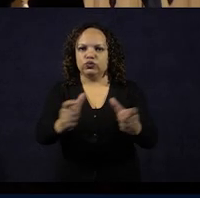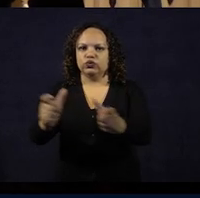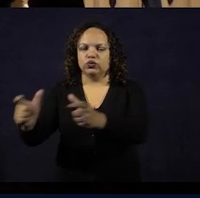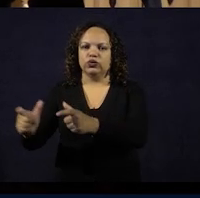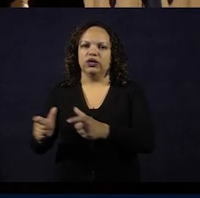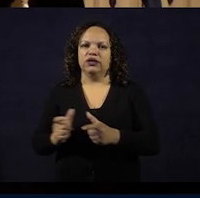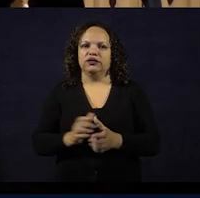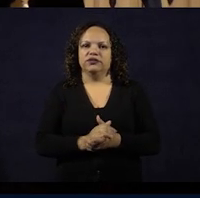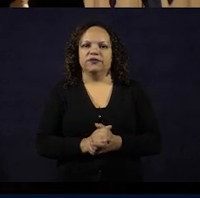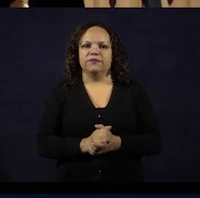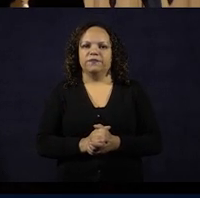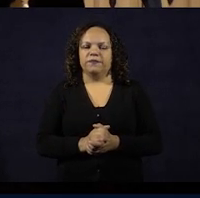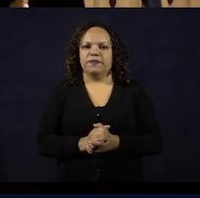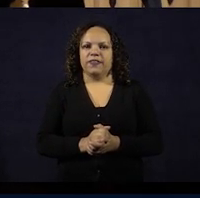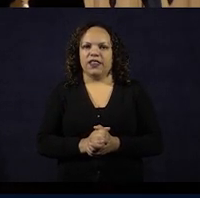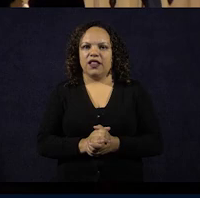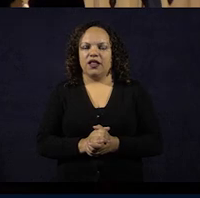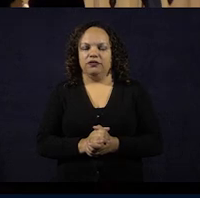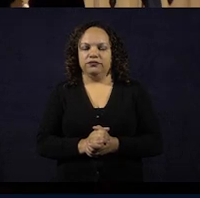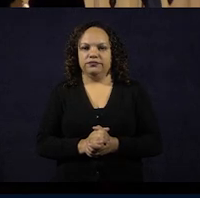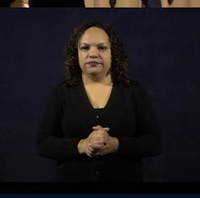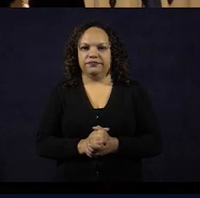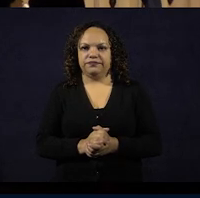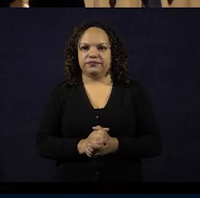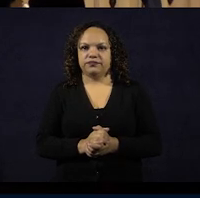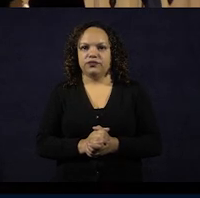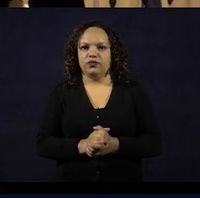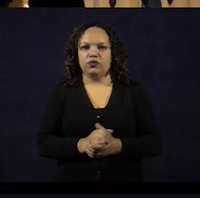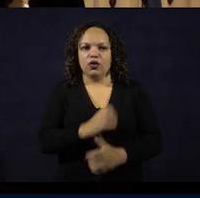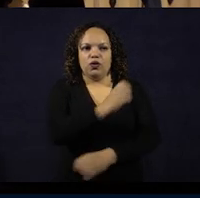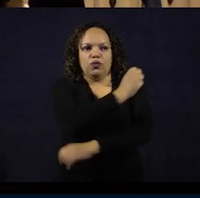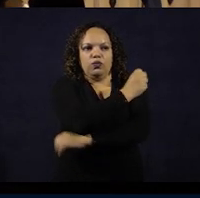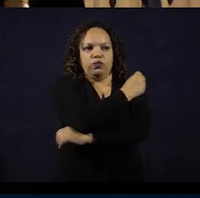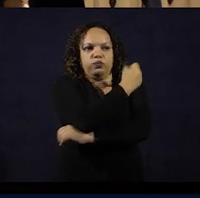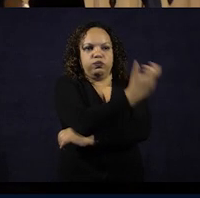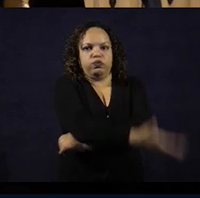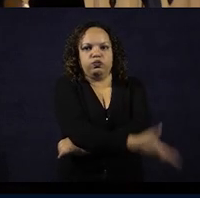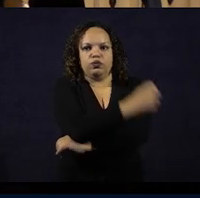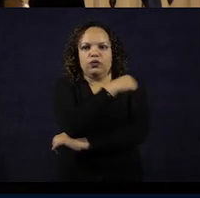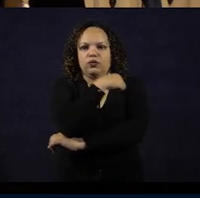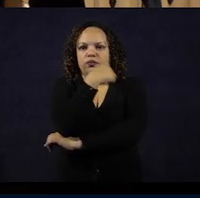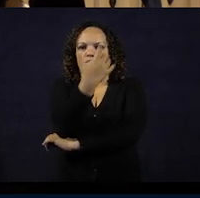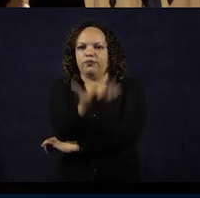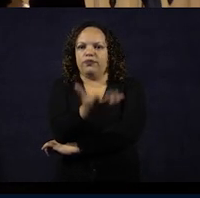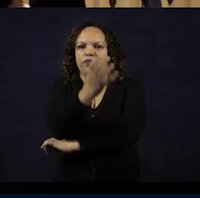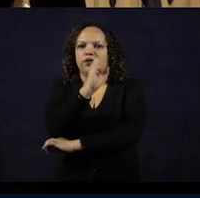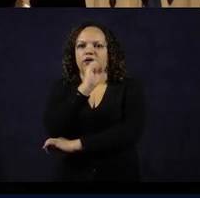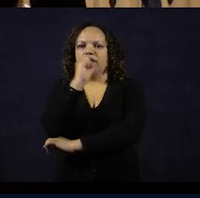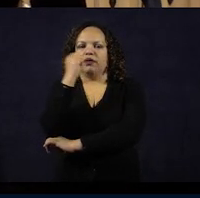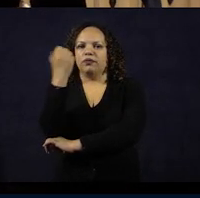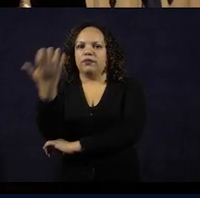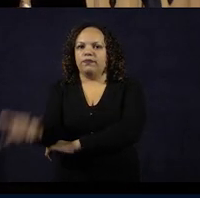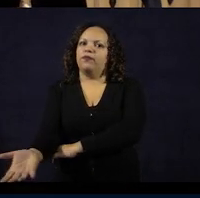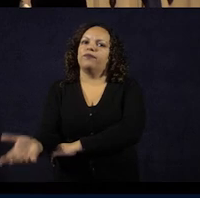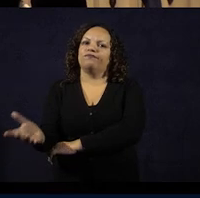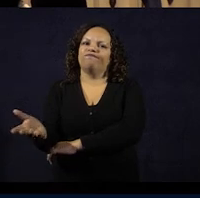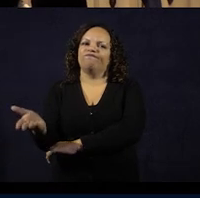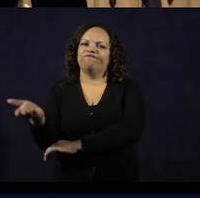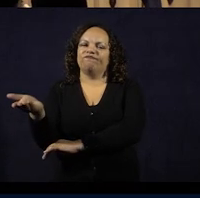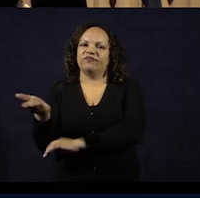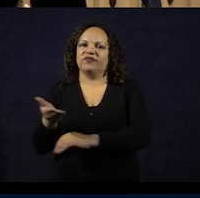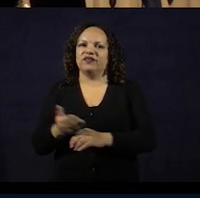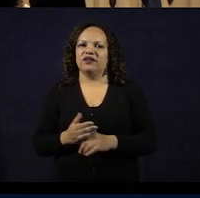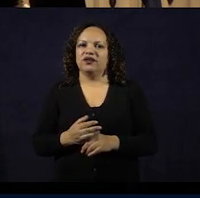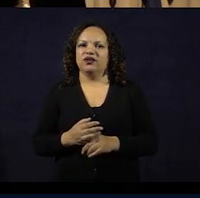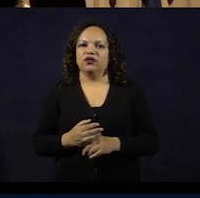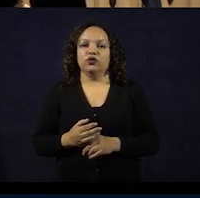eu acho que essa questão do desmatamento né Eu acho que ela é uma questão que